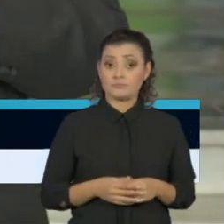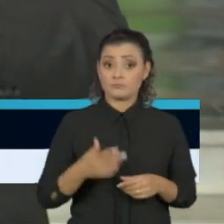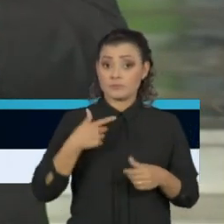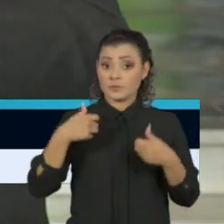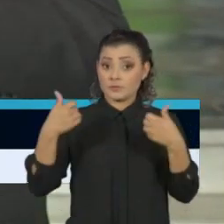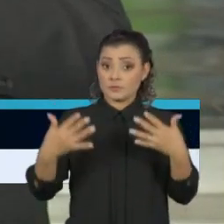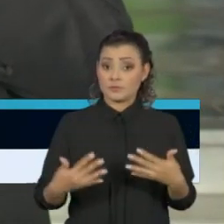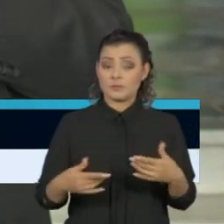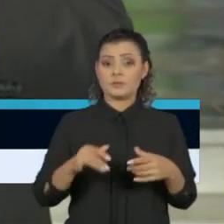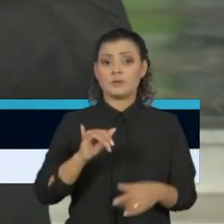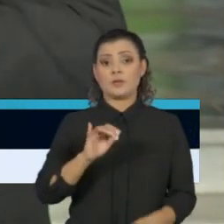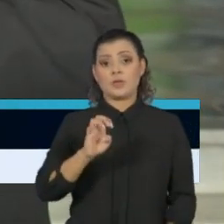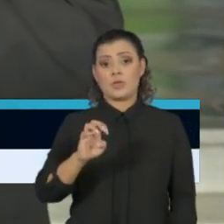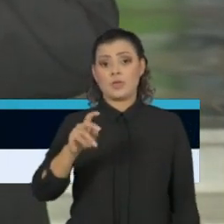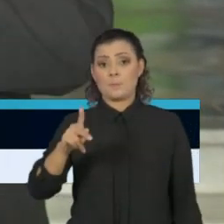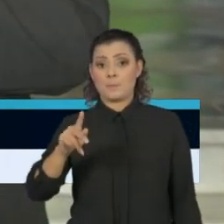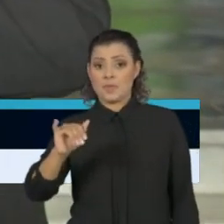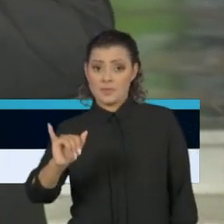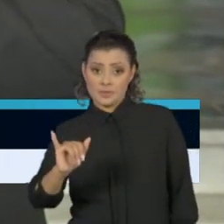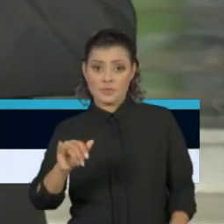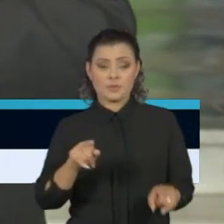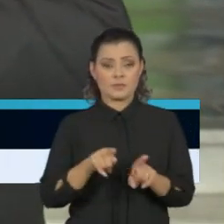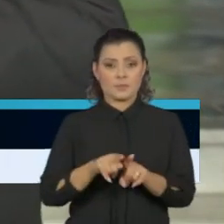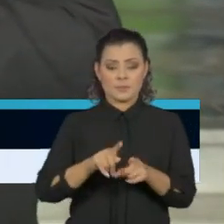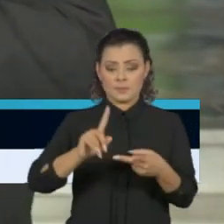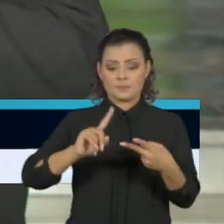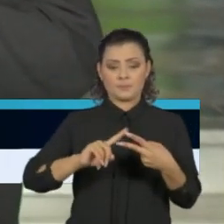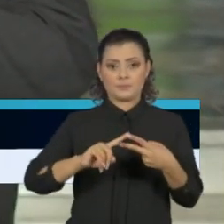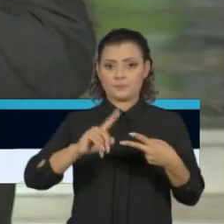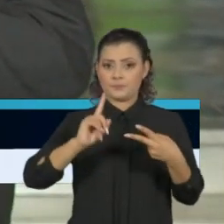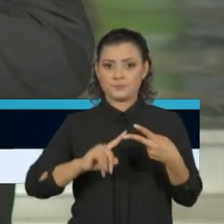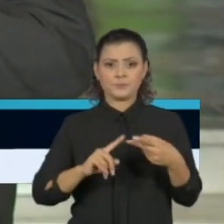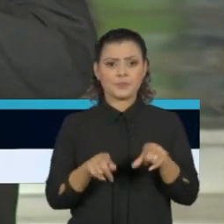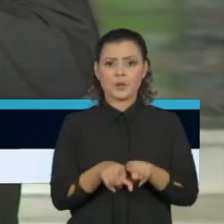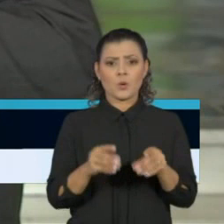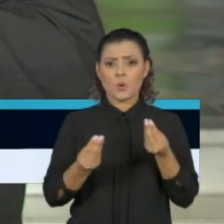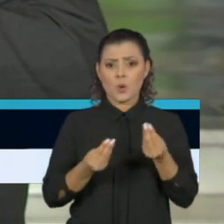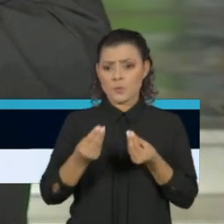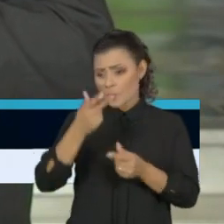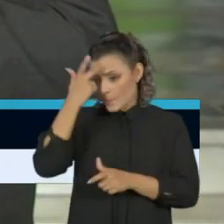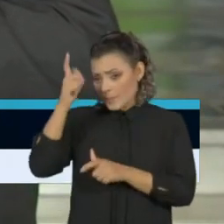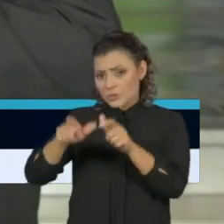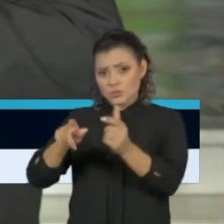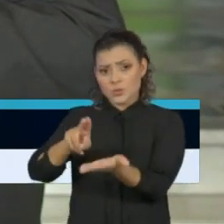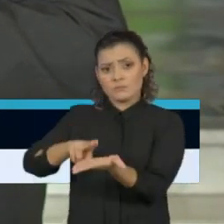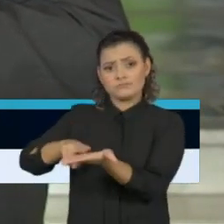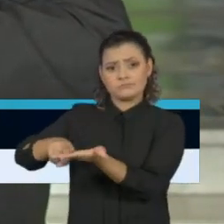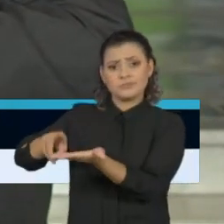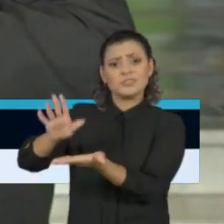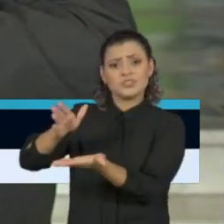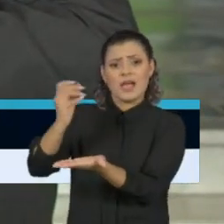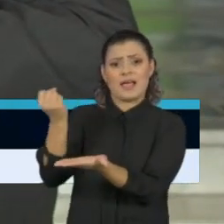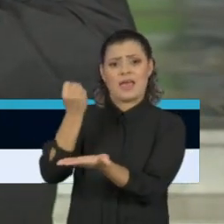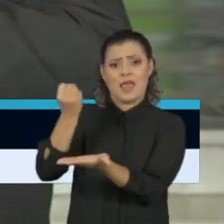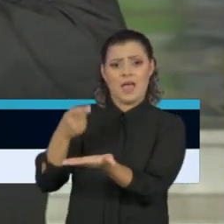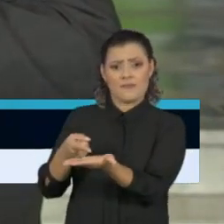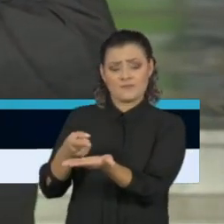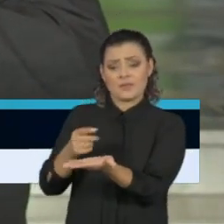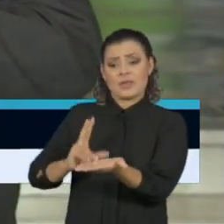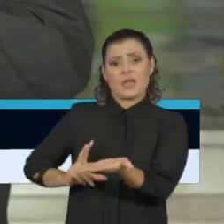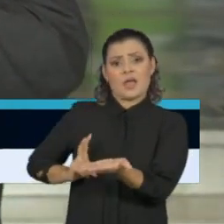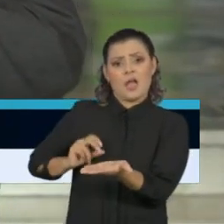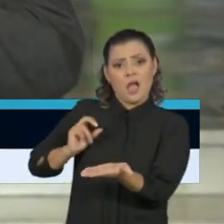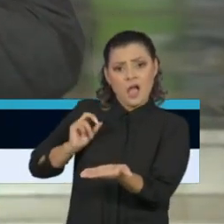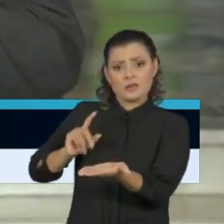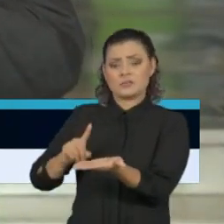refiro aos EPIs, eu me refiro à manipulação dos pacientes graves. Todos os profissionais de